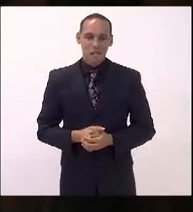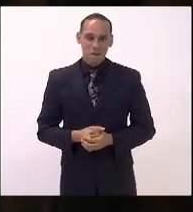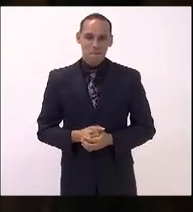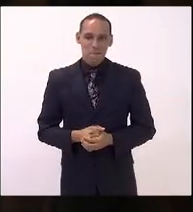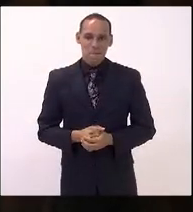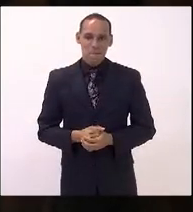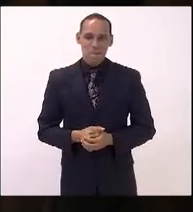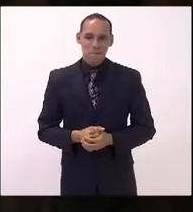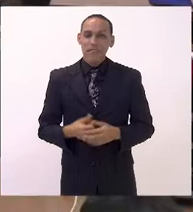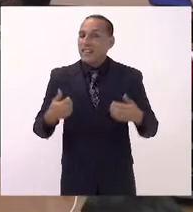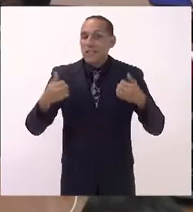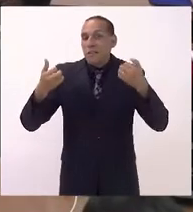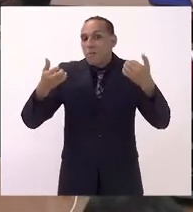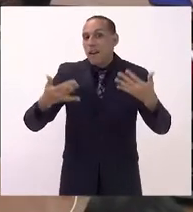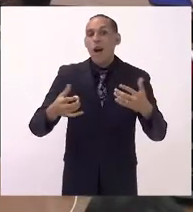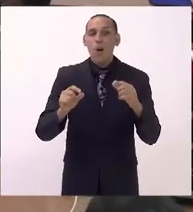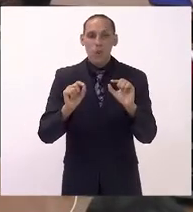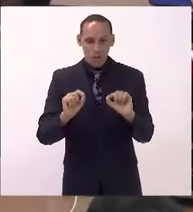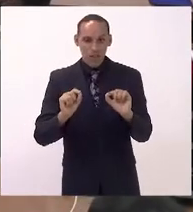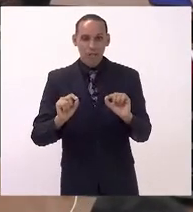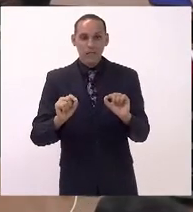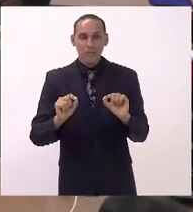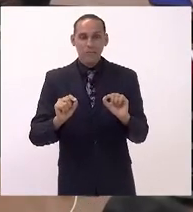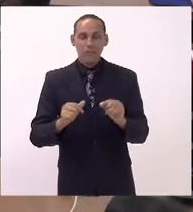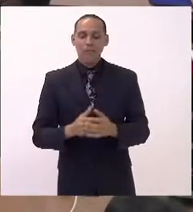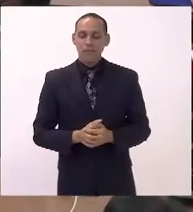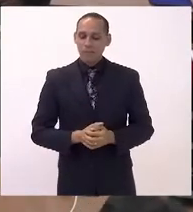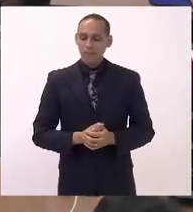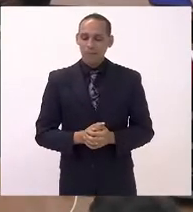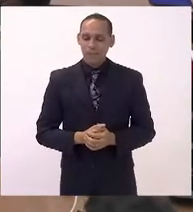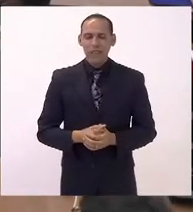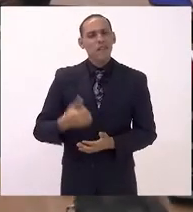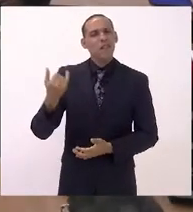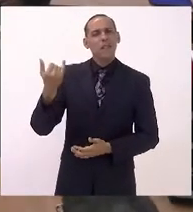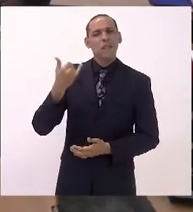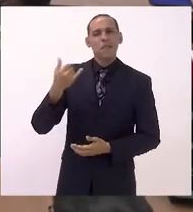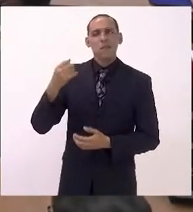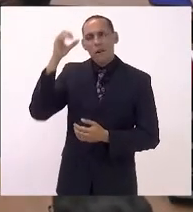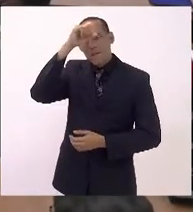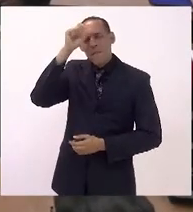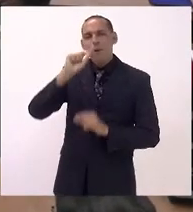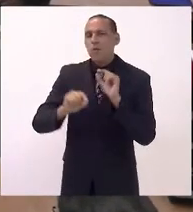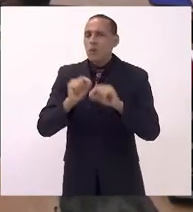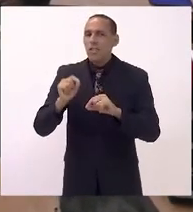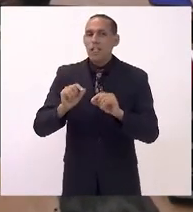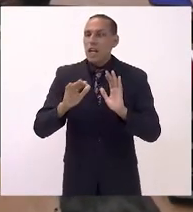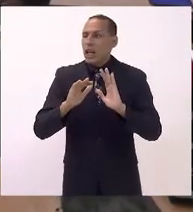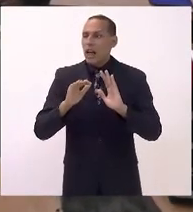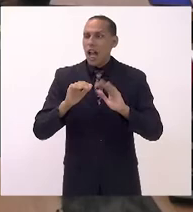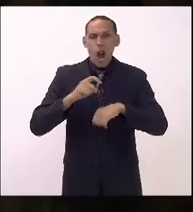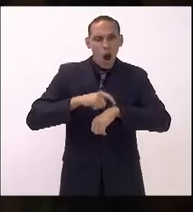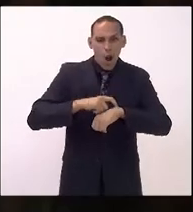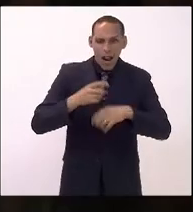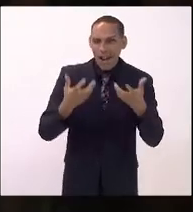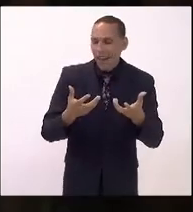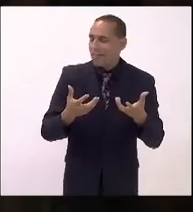E o que eu estou dizendo também é: mas Orumilá me ensinou que nem tudo é na hora que você quer, é quando tem que